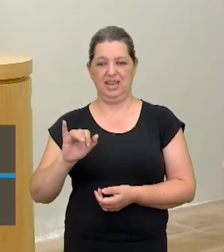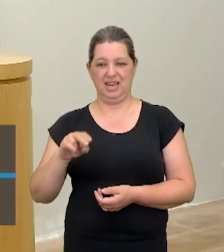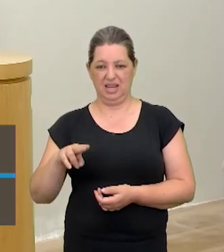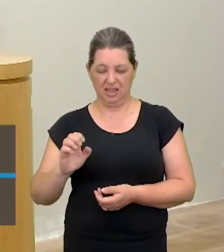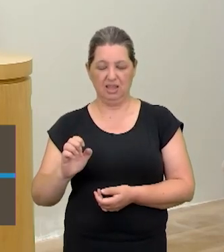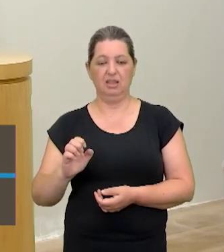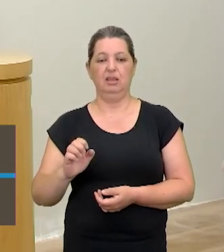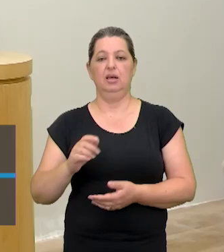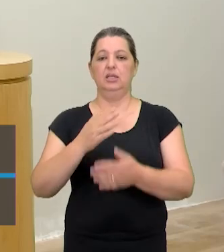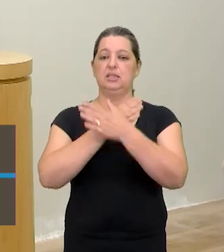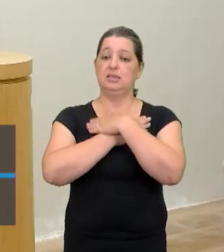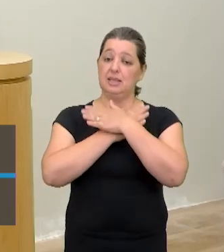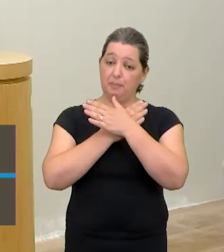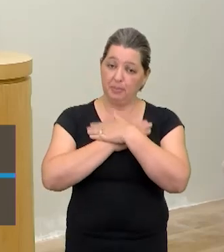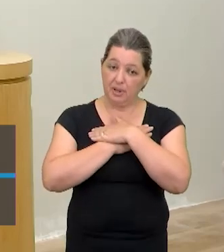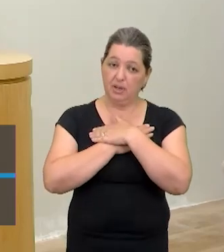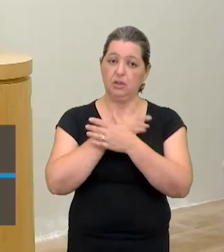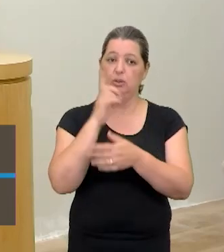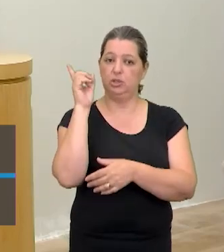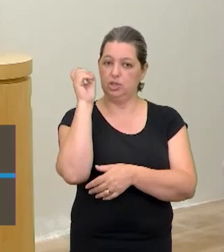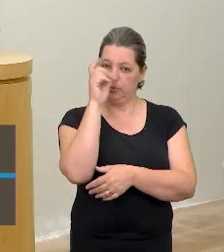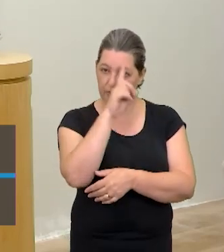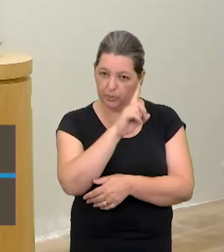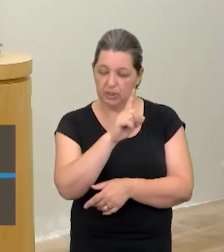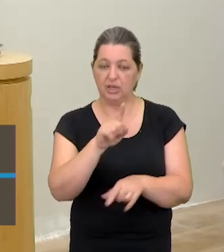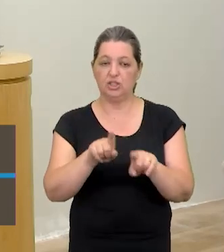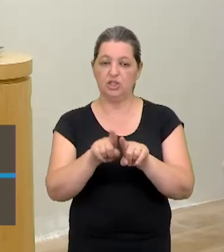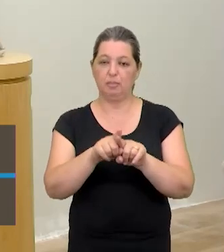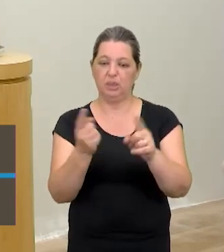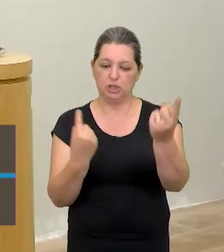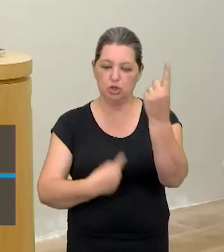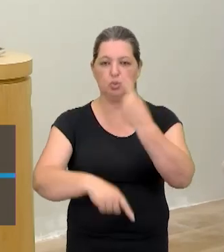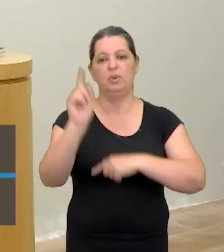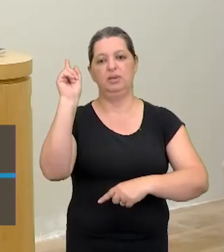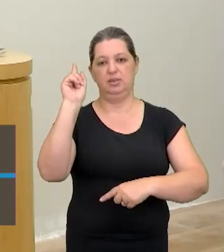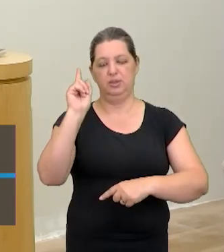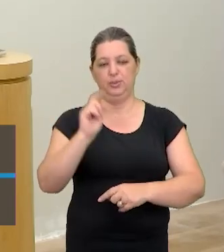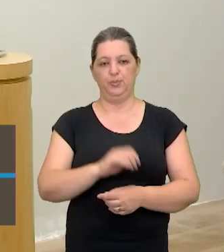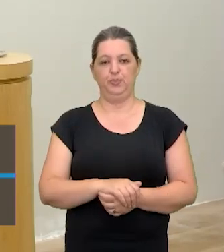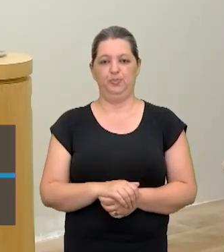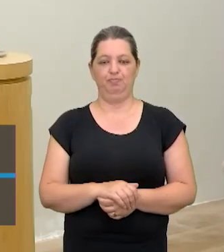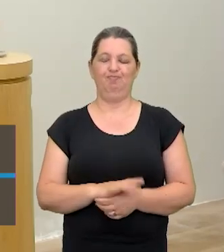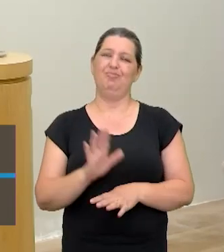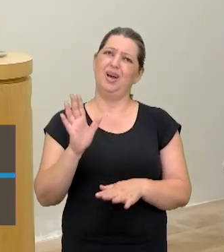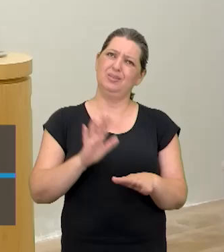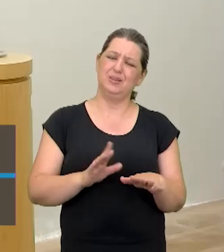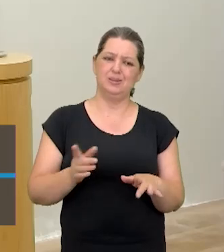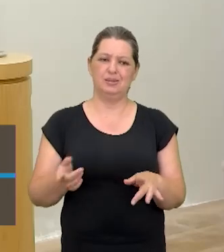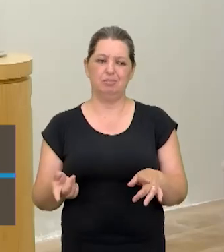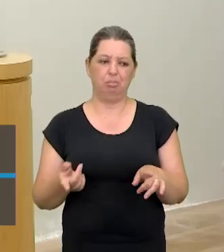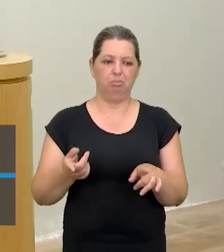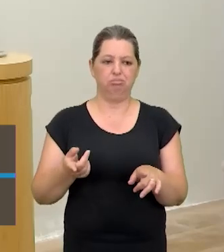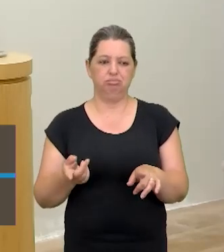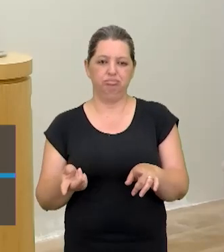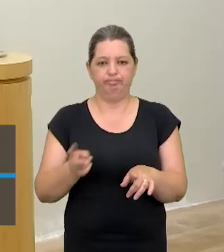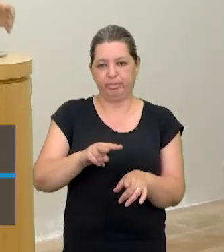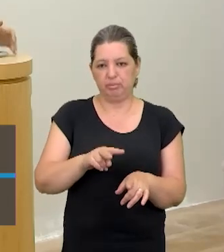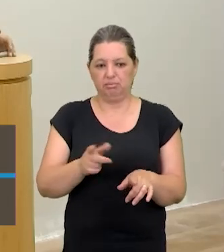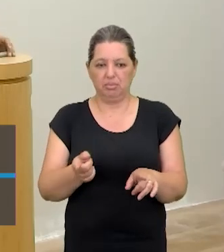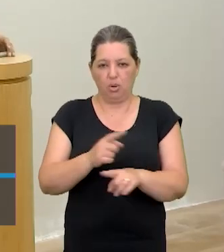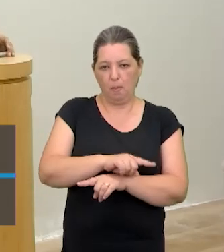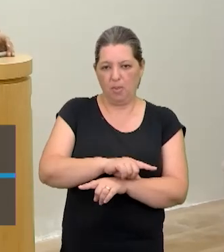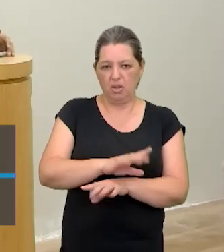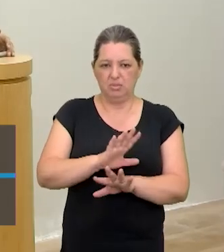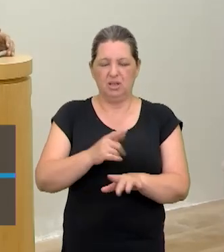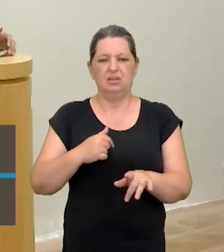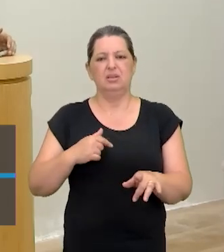desemprego, dificuldade e superação. Então, são coisas às vezes até, digamos, opostas, mas que de alguma